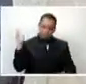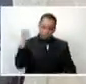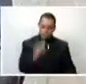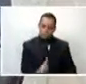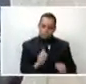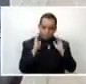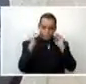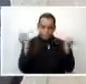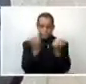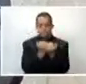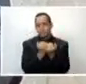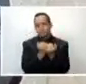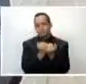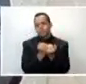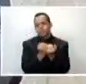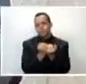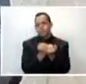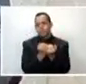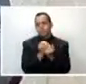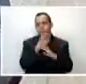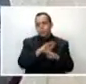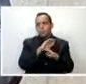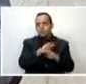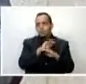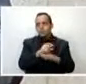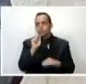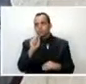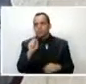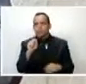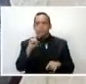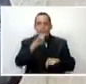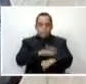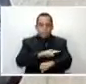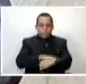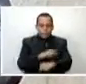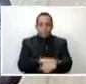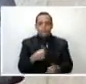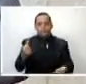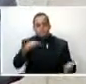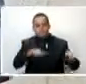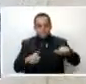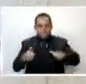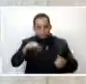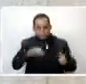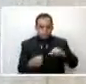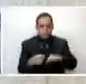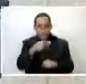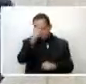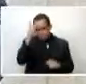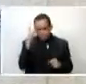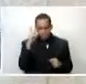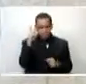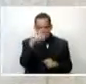Câmara Municipal, cobro do poder público a instalação de banheiros químicos para atender aqueles que passam horas a fios trabalhando